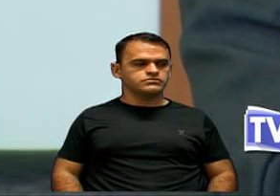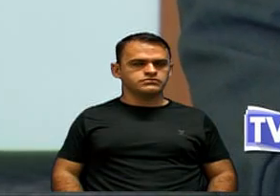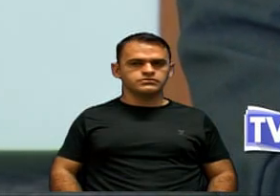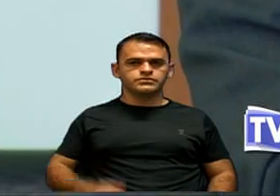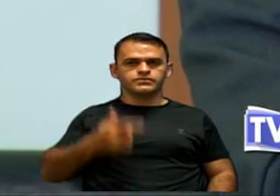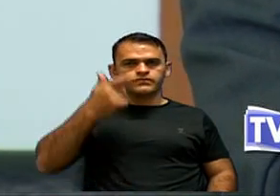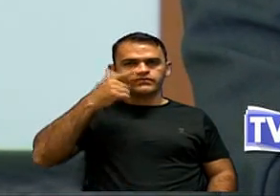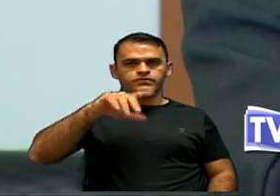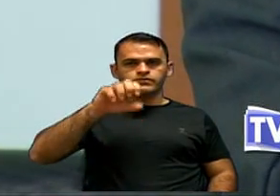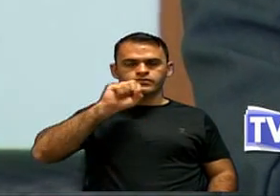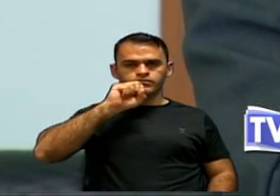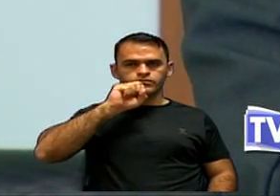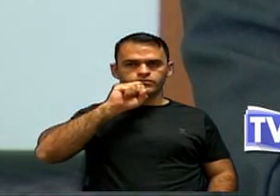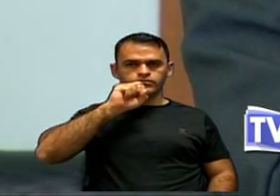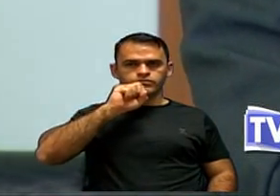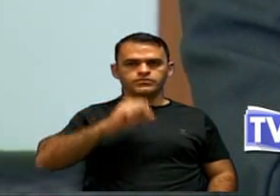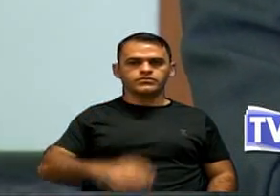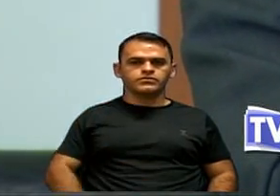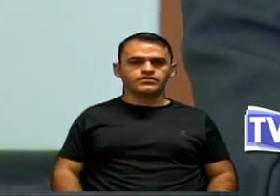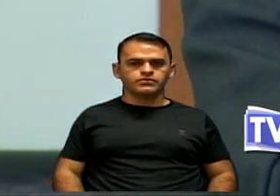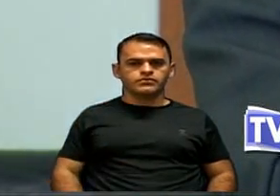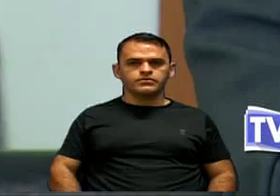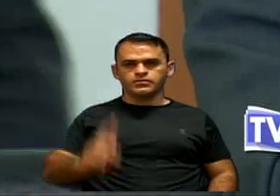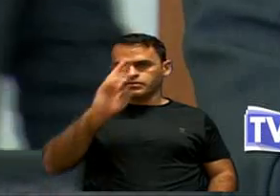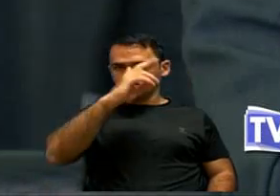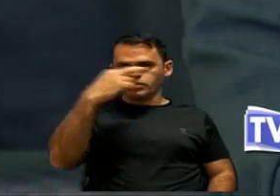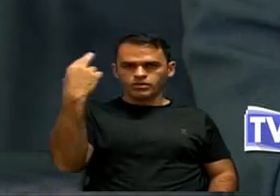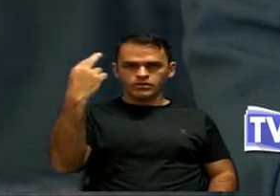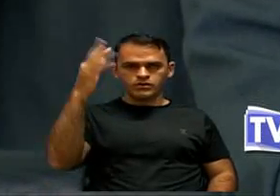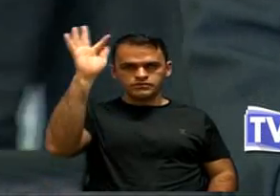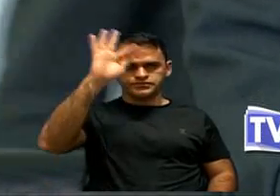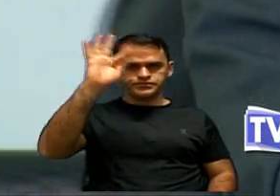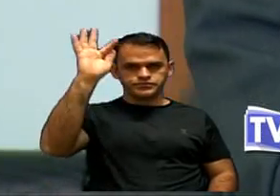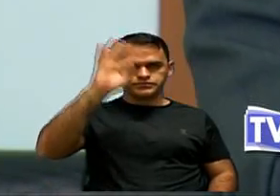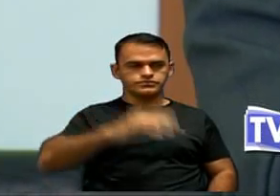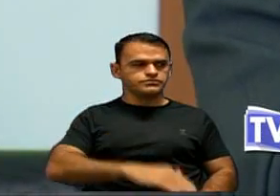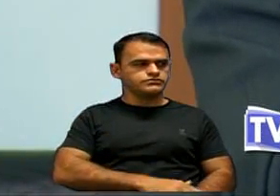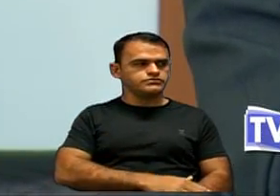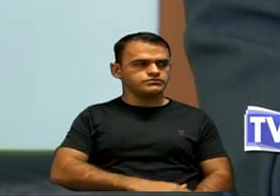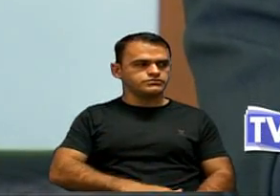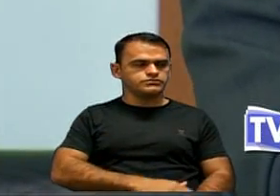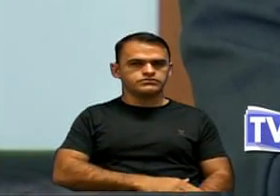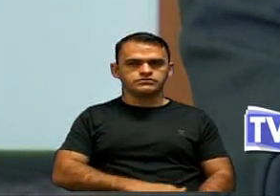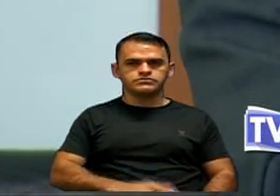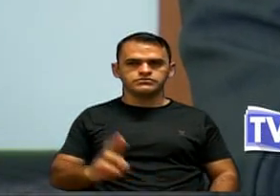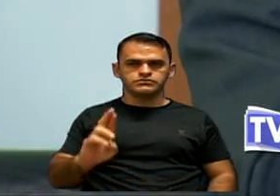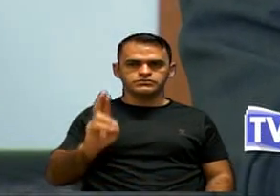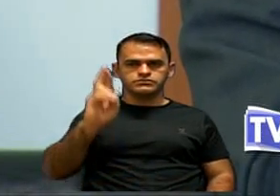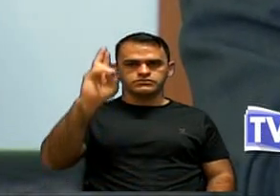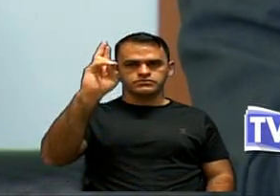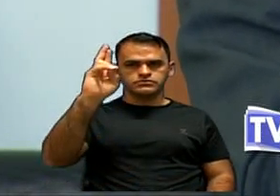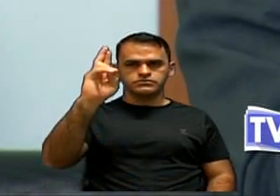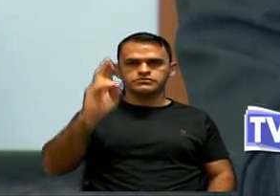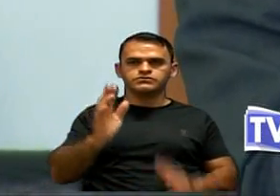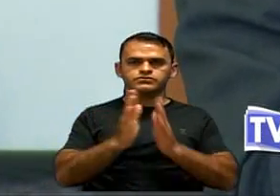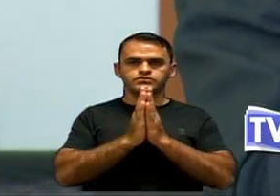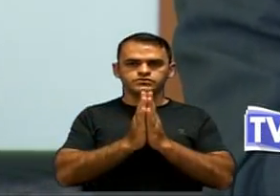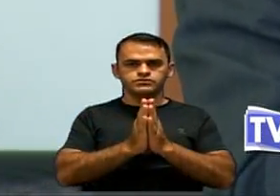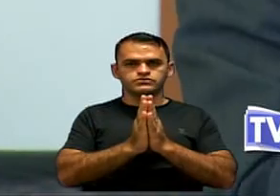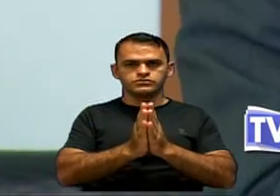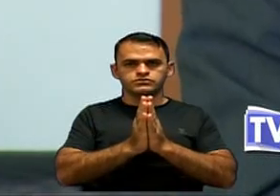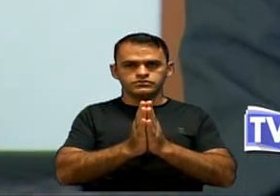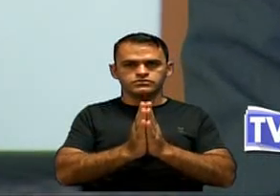Luiz Santos, Militão, Fausto Pérez, Rodrigo, por favor.